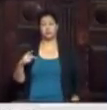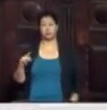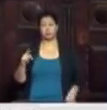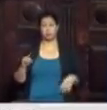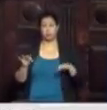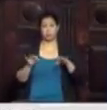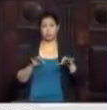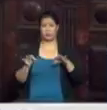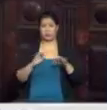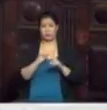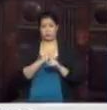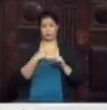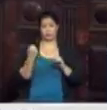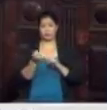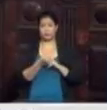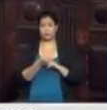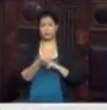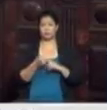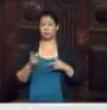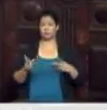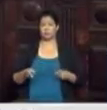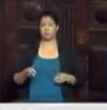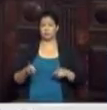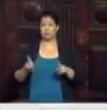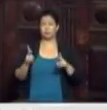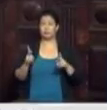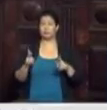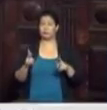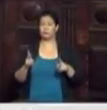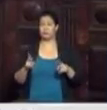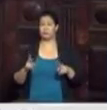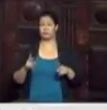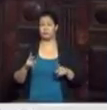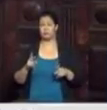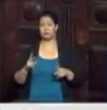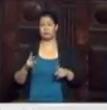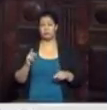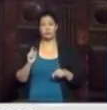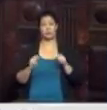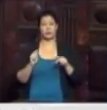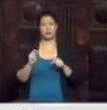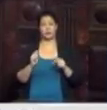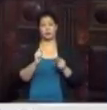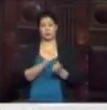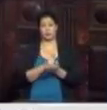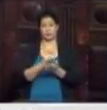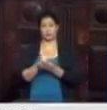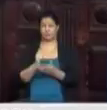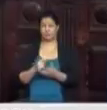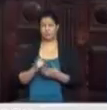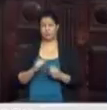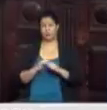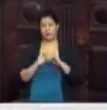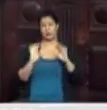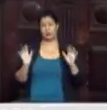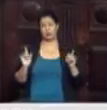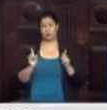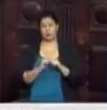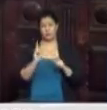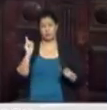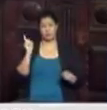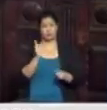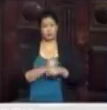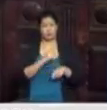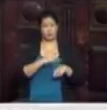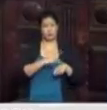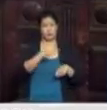social, ainda deixou contribuições expressivas. E com a descoberta de petróleo